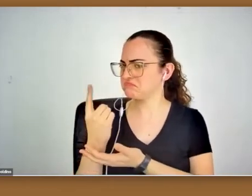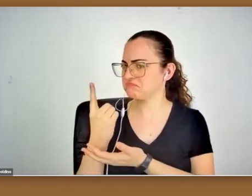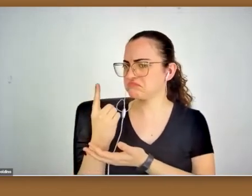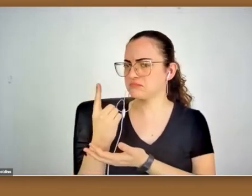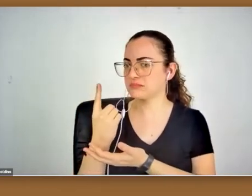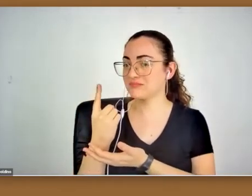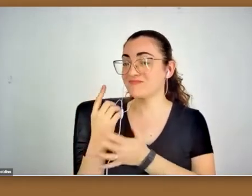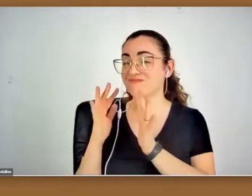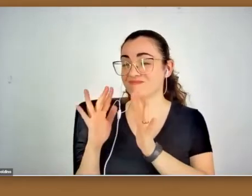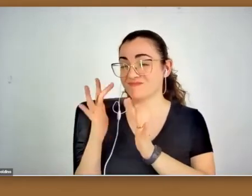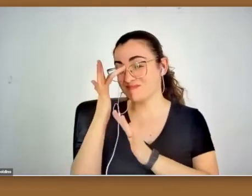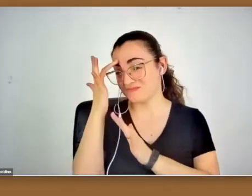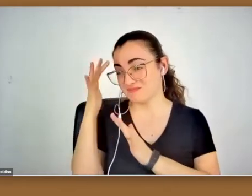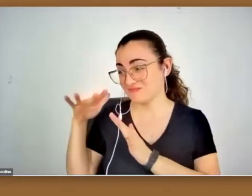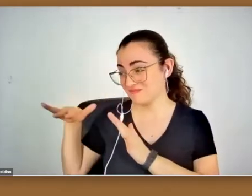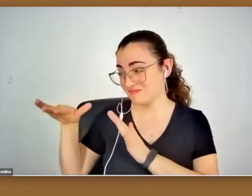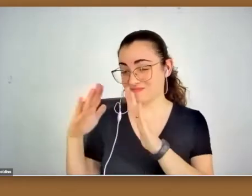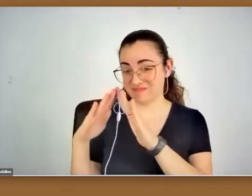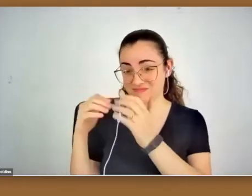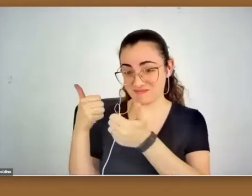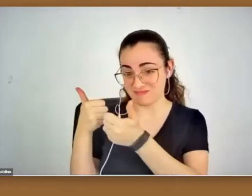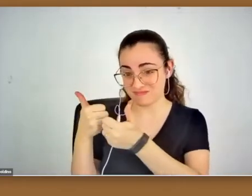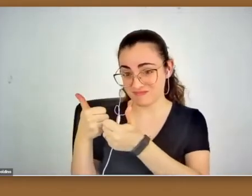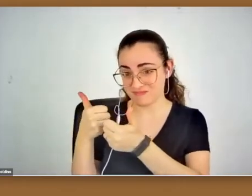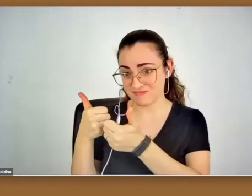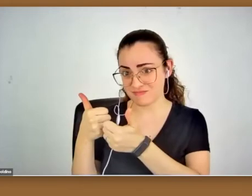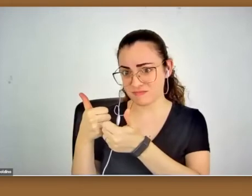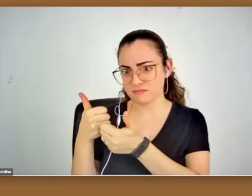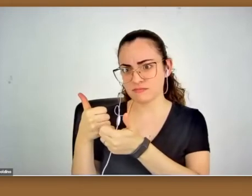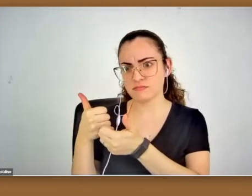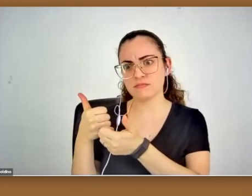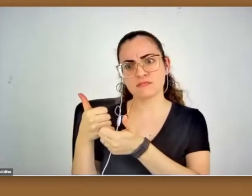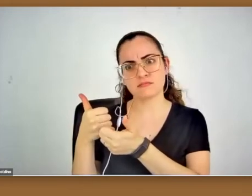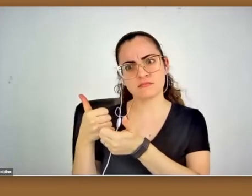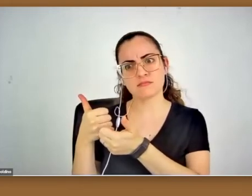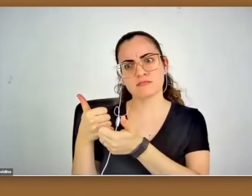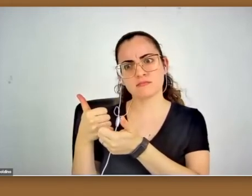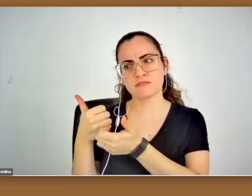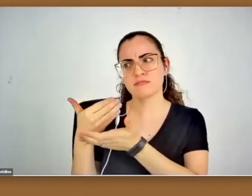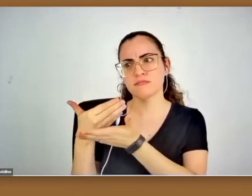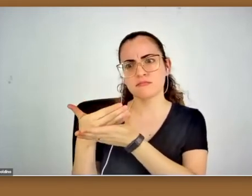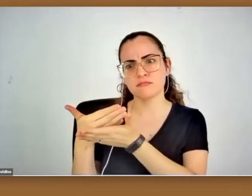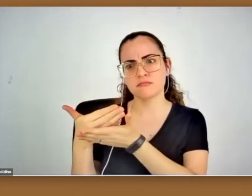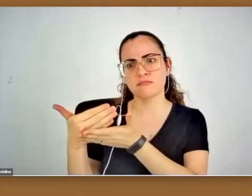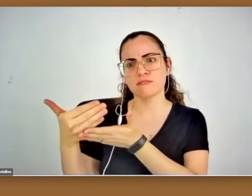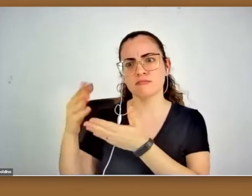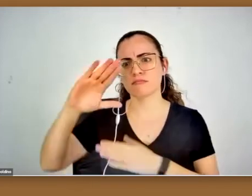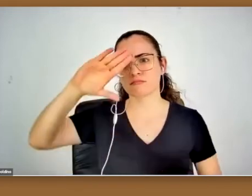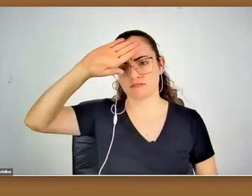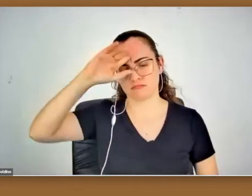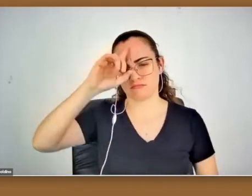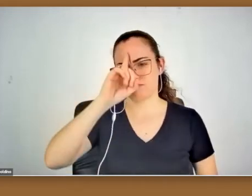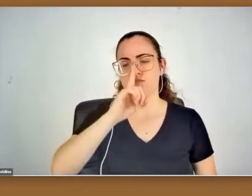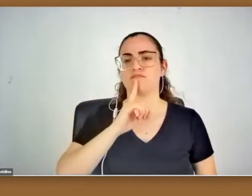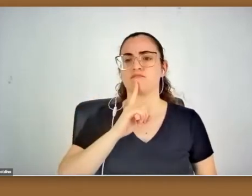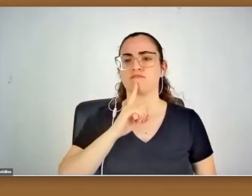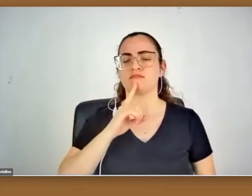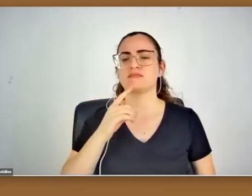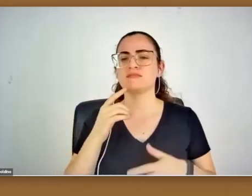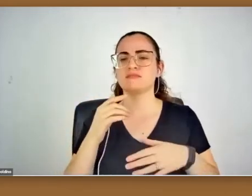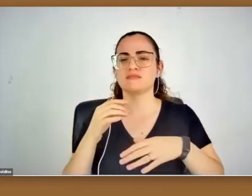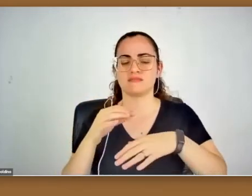apresentar sintomas de febre amarela. Né? Pele muito amarelada, o olho amarelado, aumento